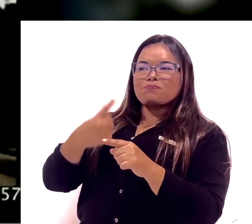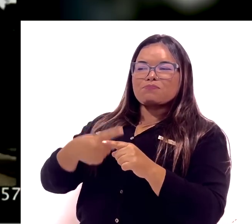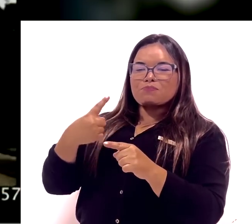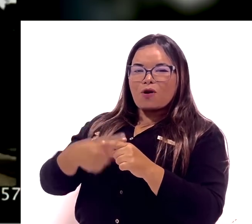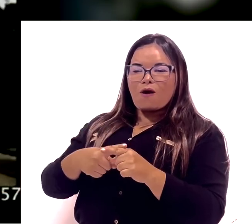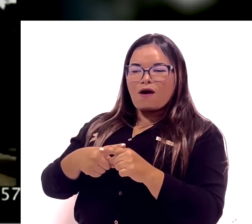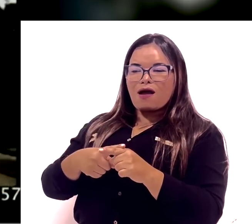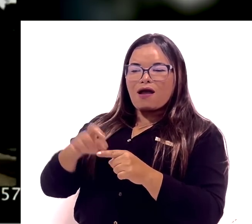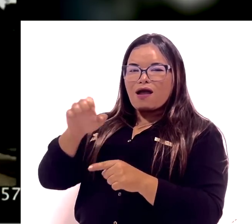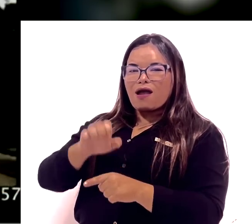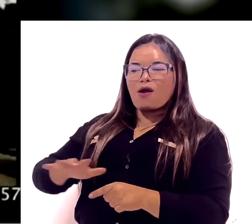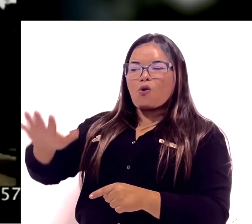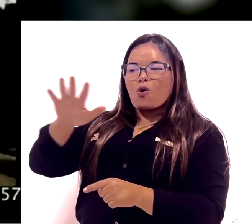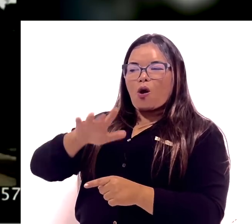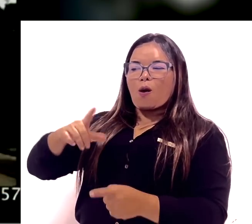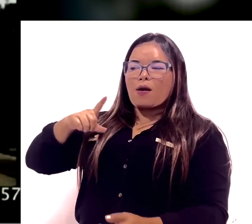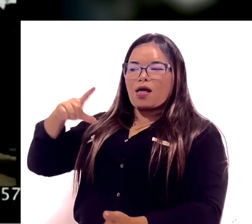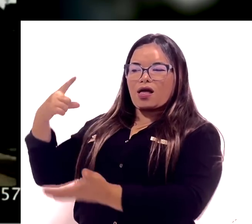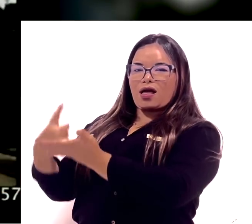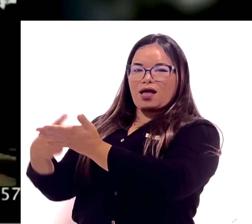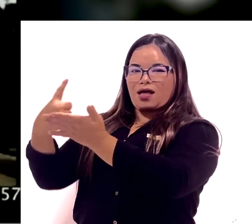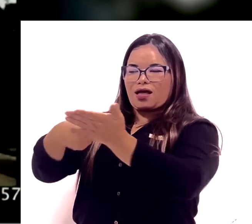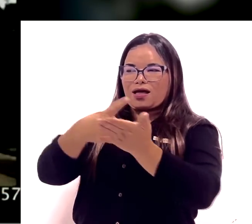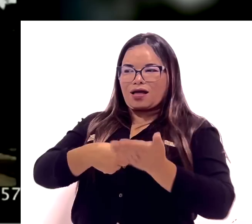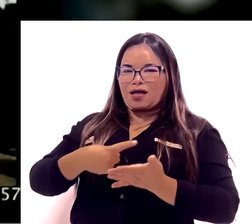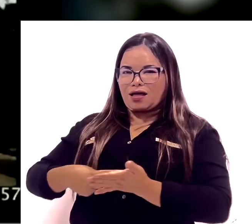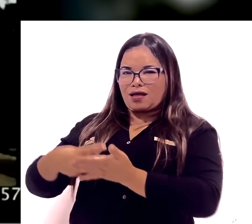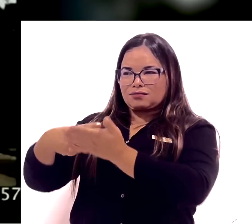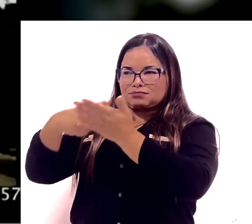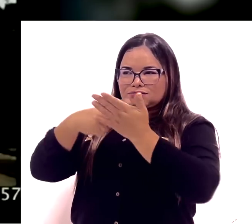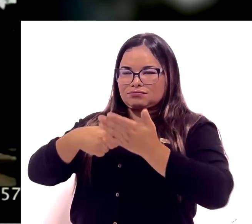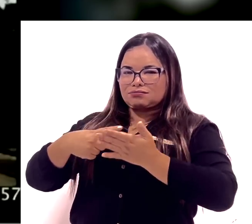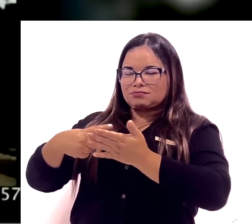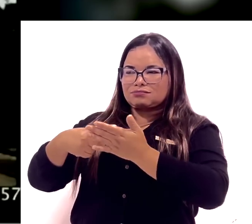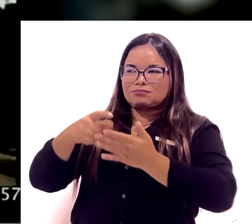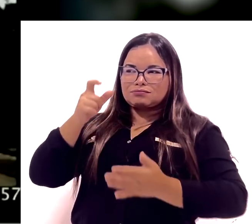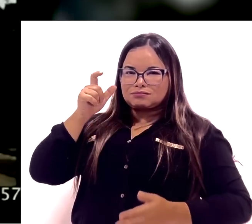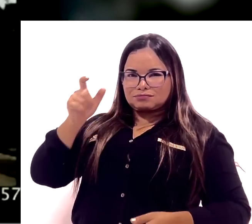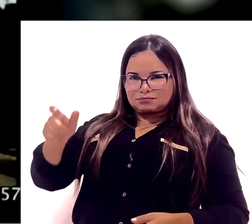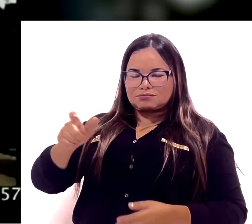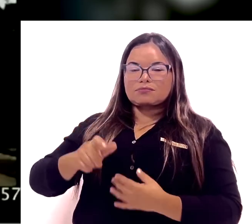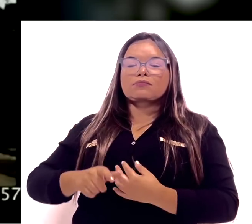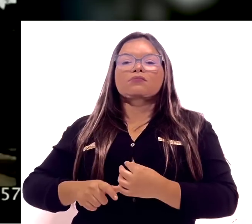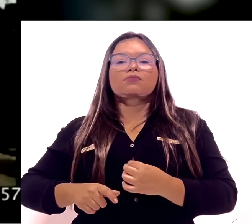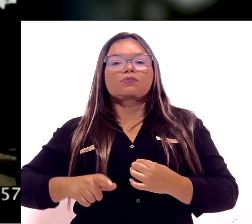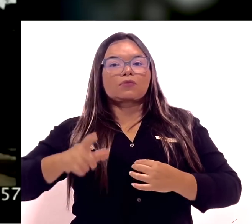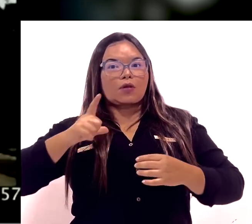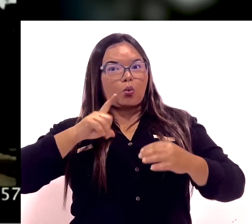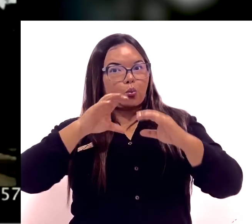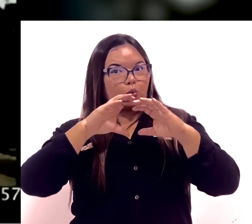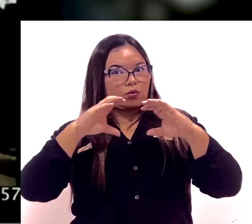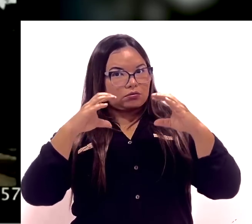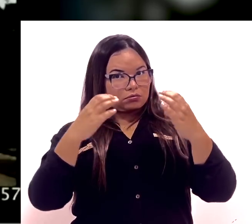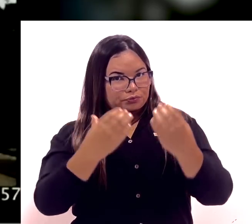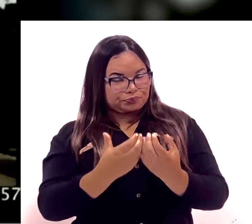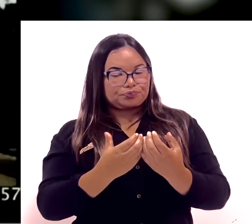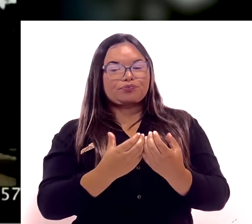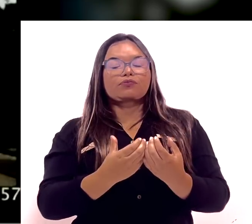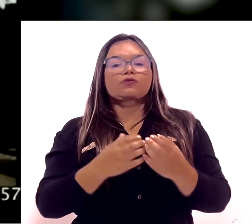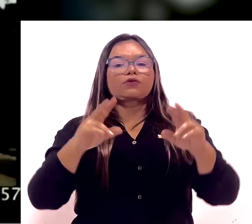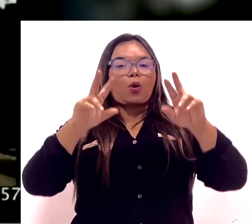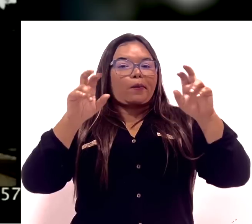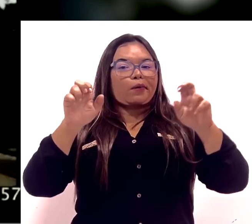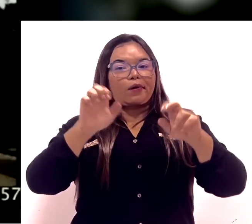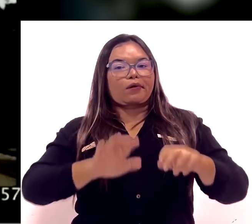construção? Uma construção muito interessante. Nós vamos ter uma conferência acerca desta situação da Europa e o que